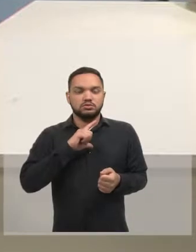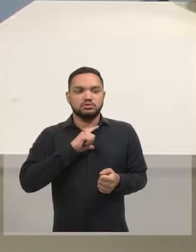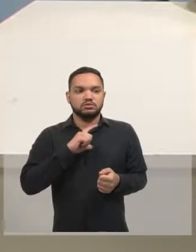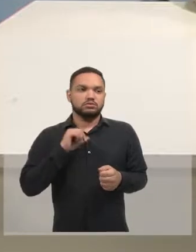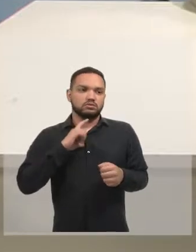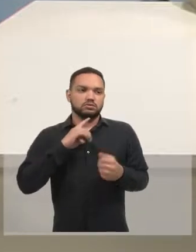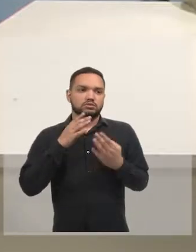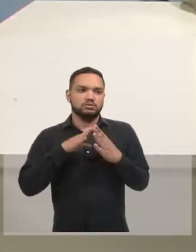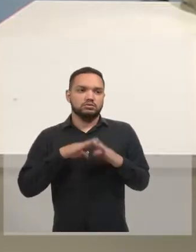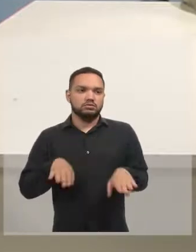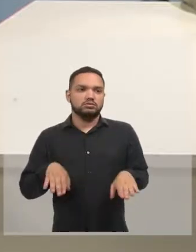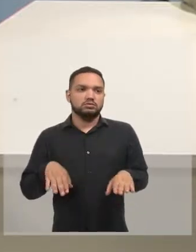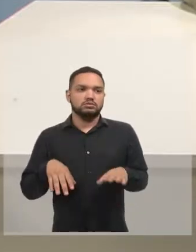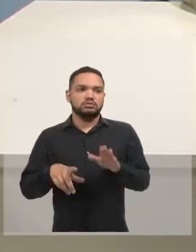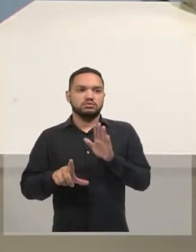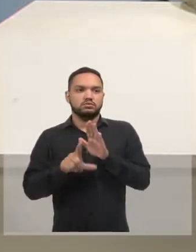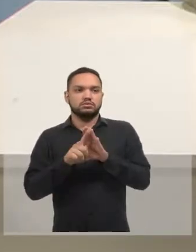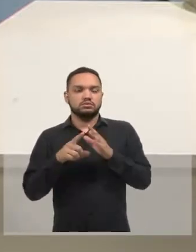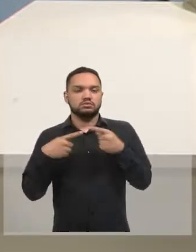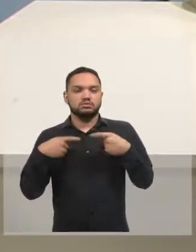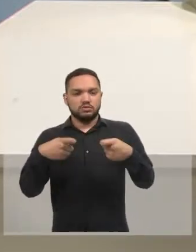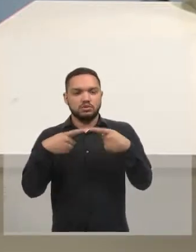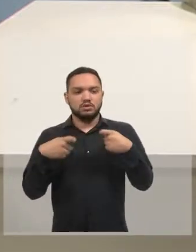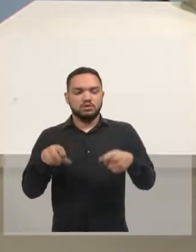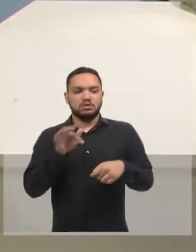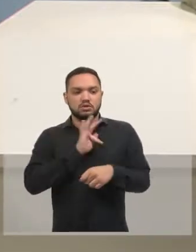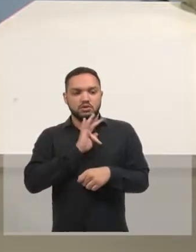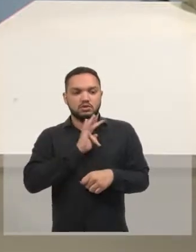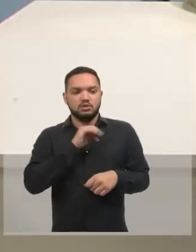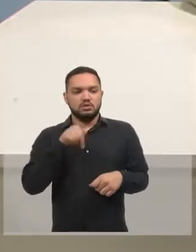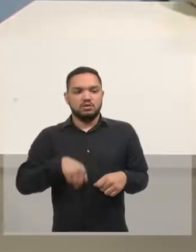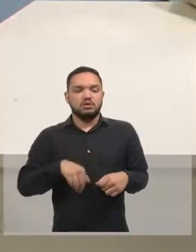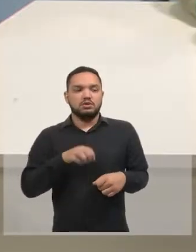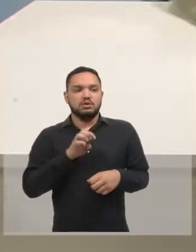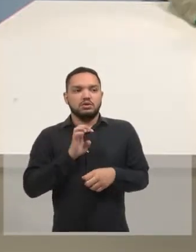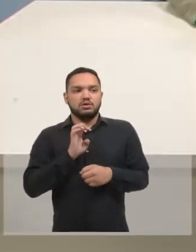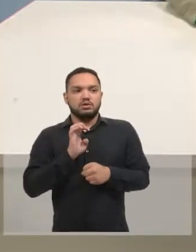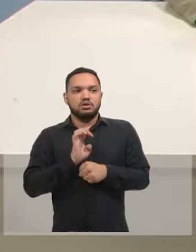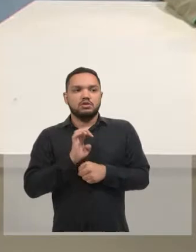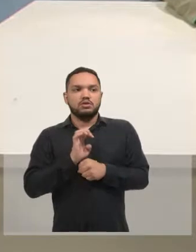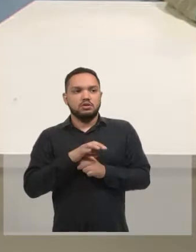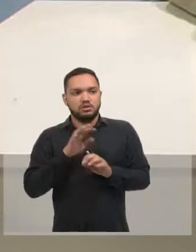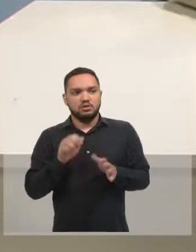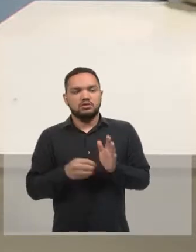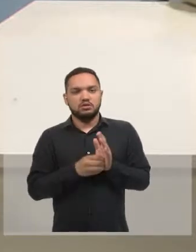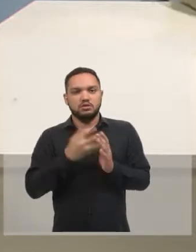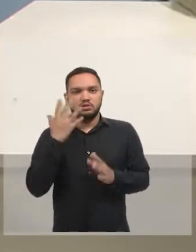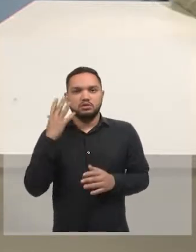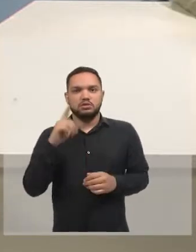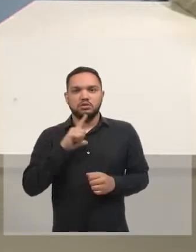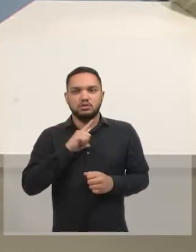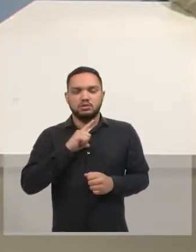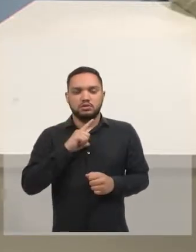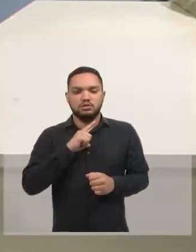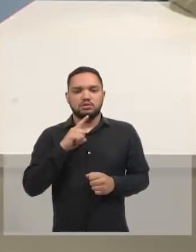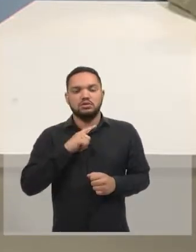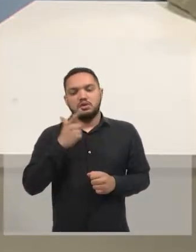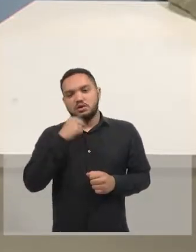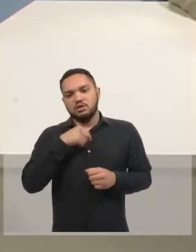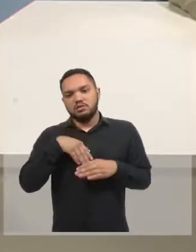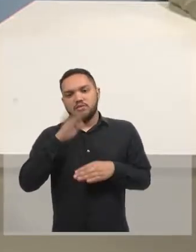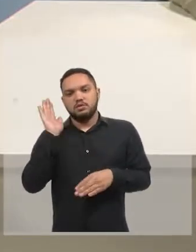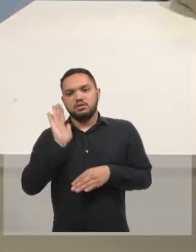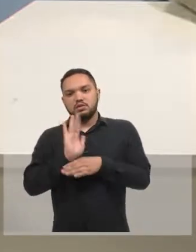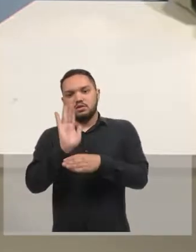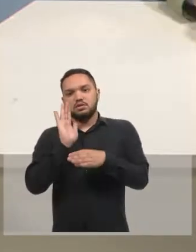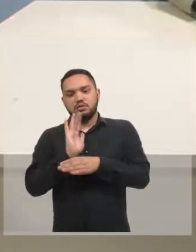por perdas com a Lei Candir, né, a guerra fiscal, em que um Estado muitas vezes saía muito mais